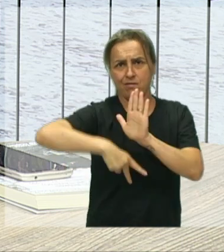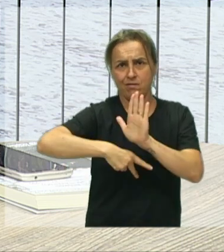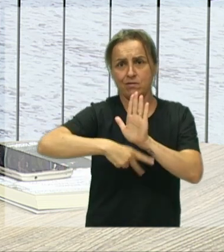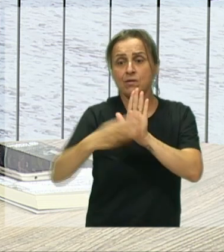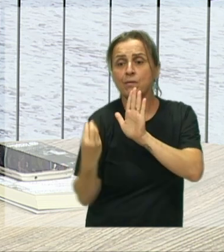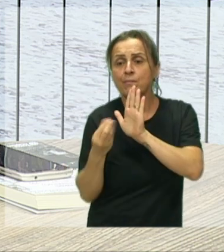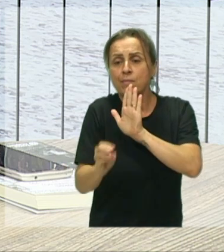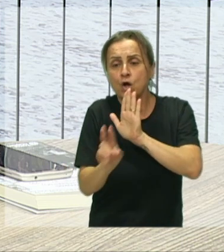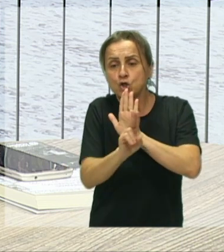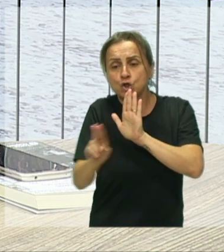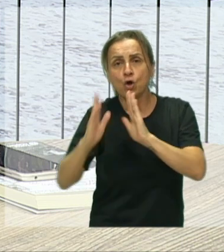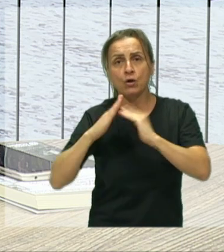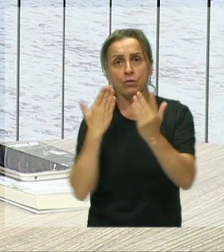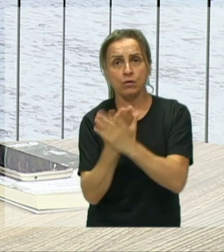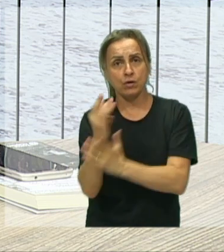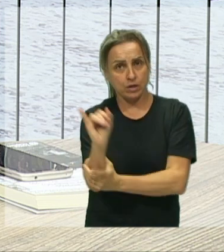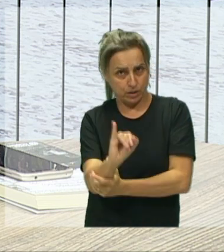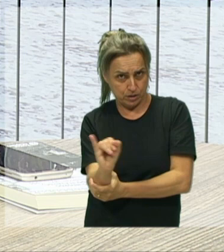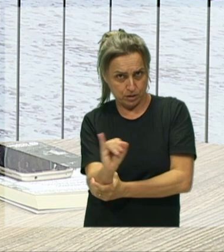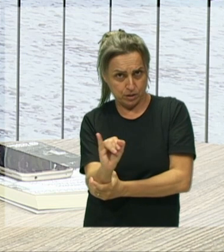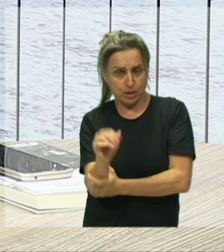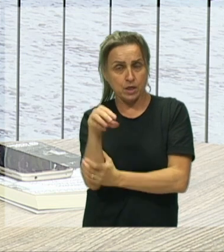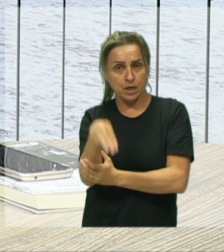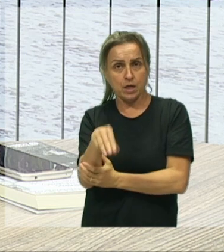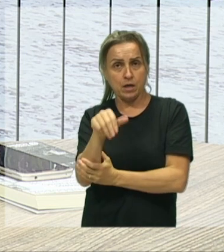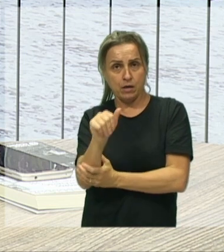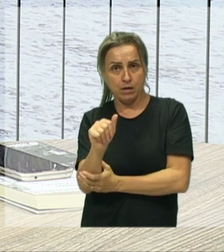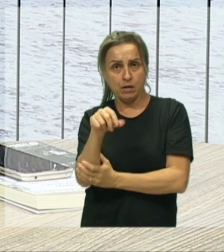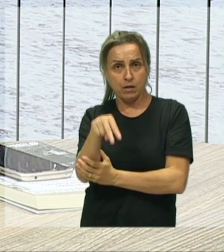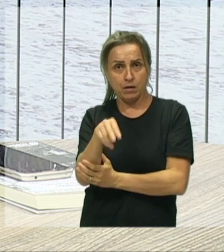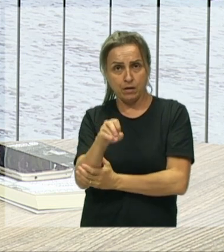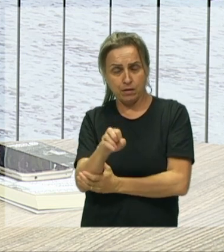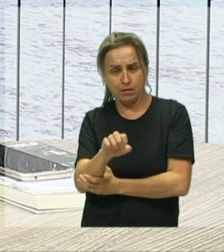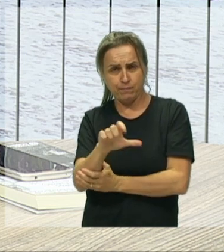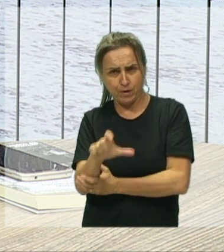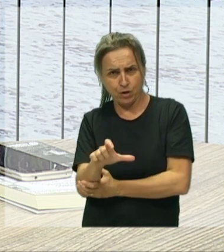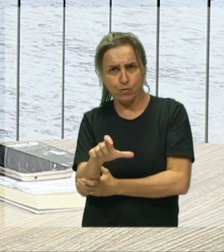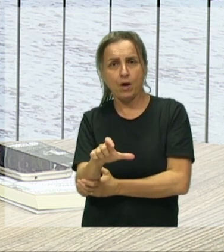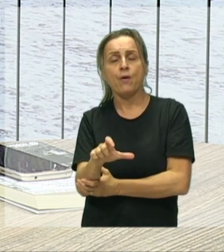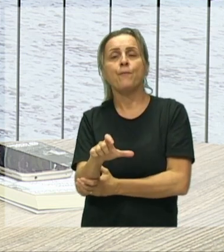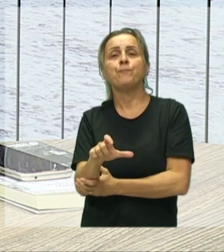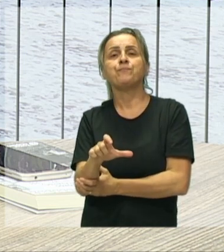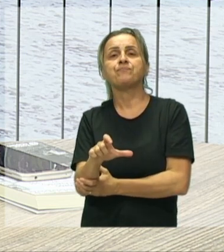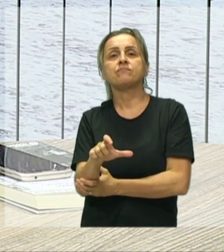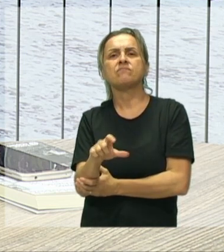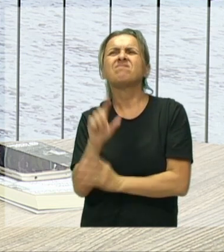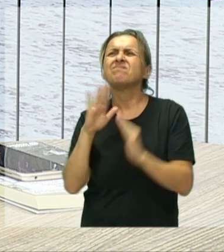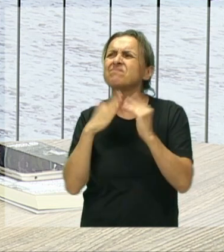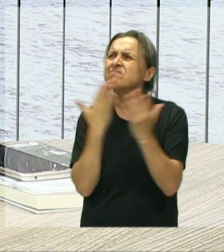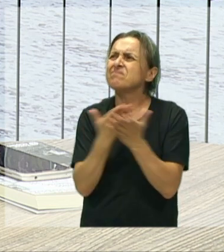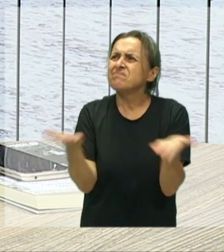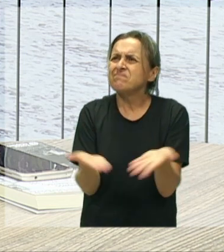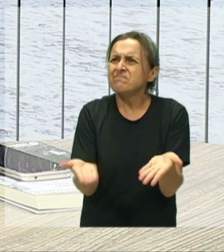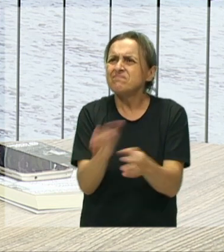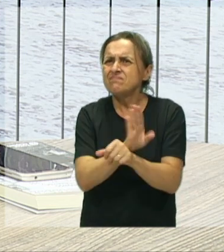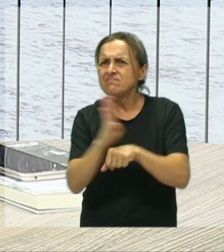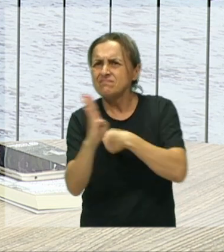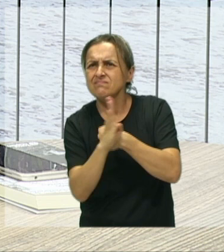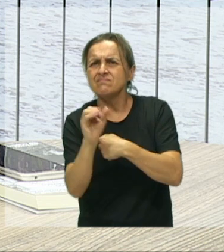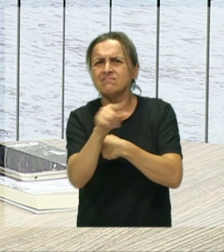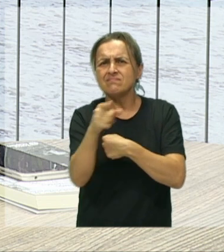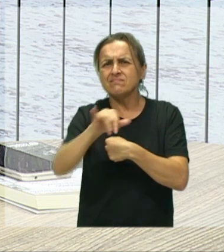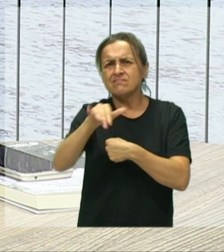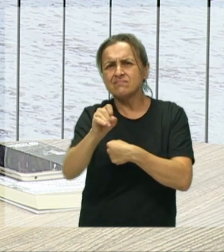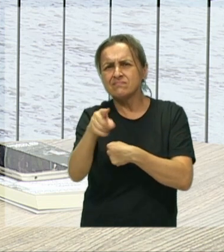Itajaí de Manuel Ferreira de Miranda. É uma escola que hoje está lá no bairro São João, perto de